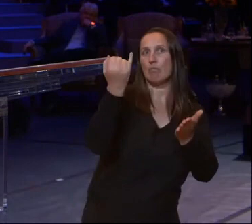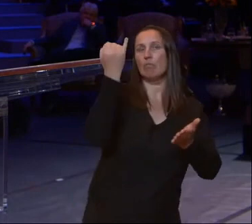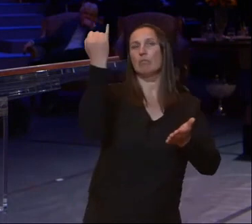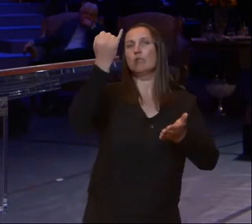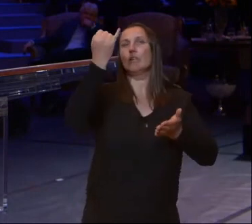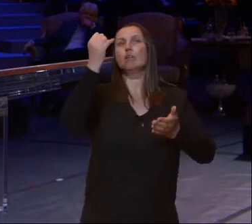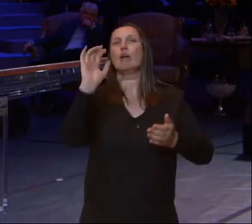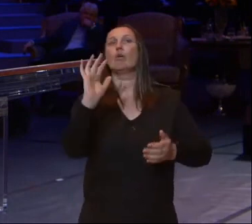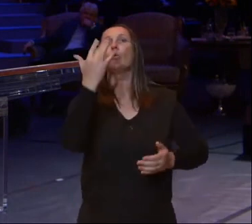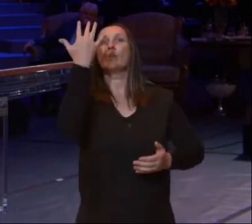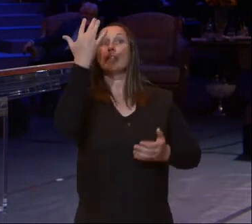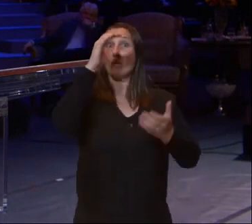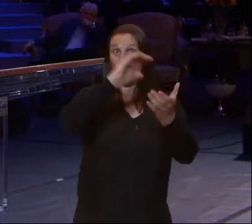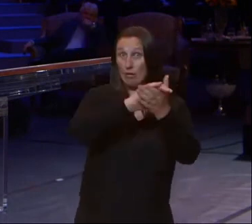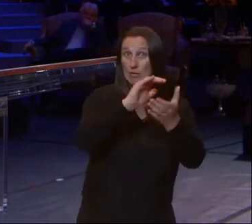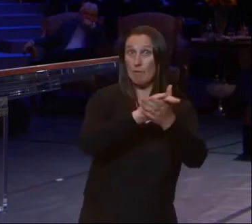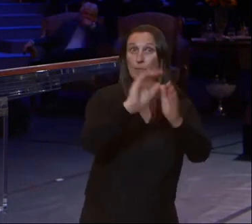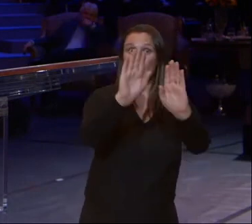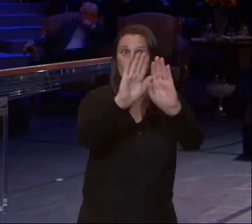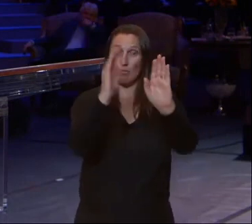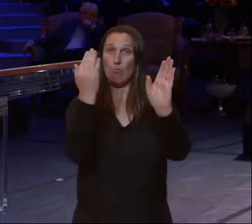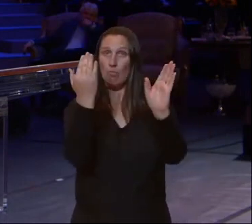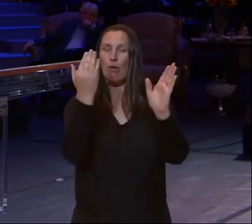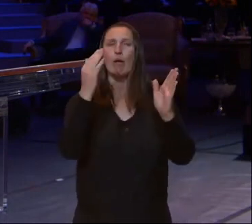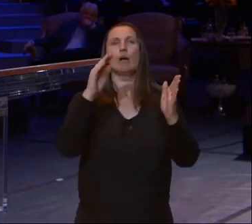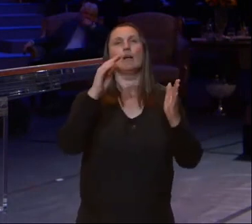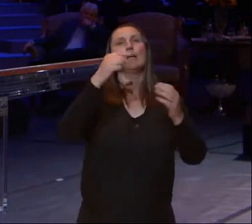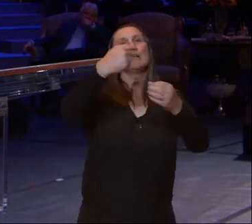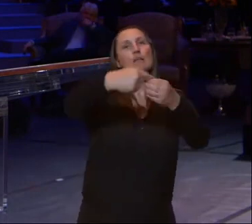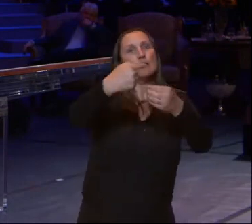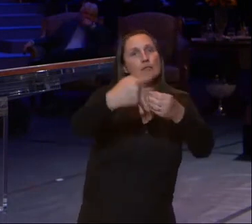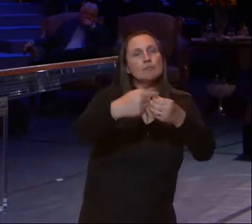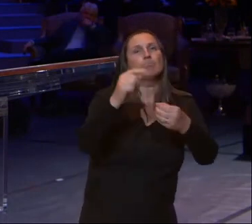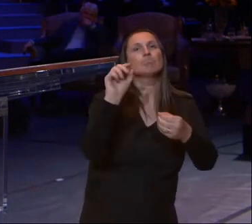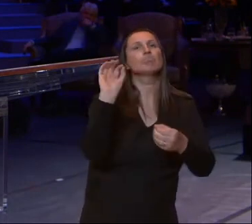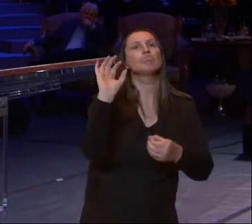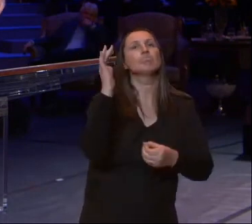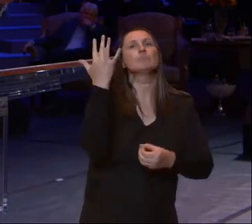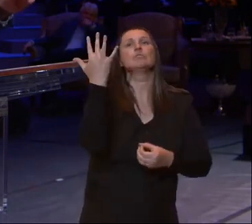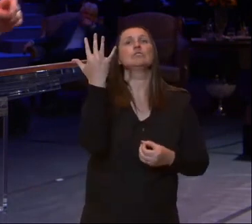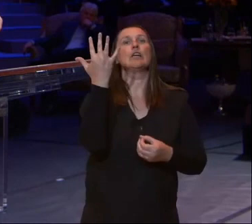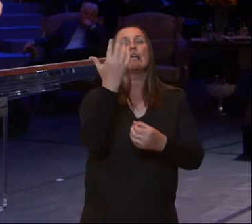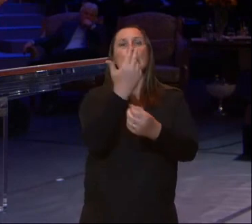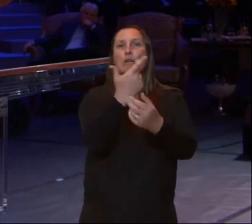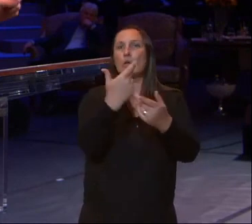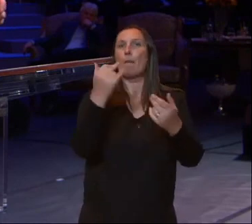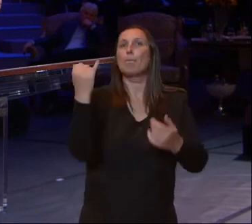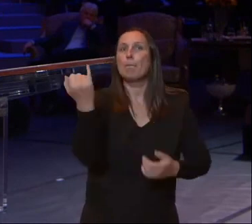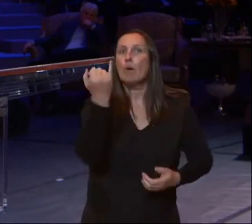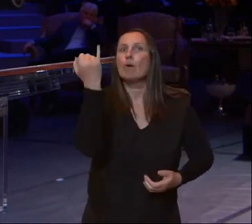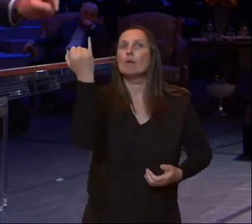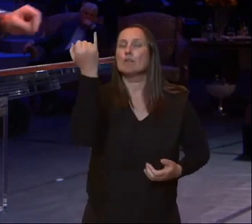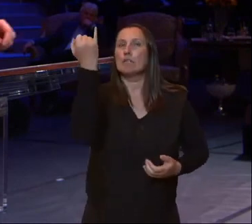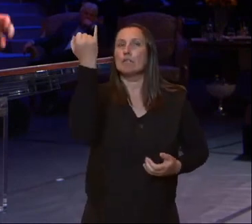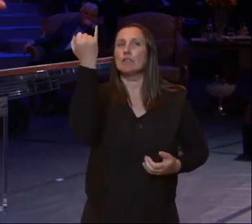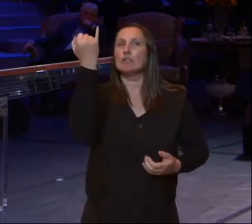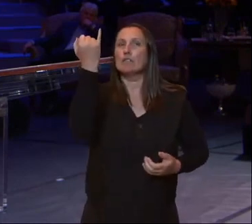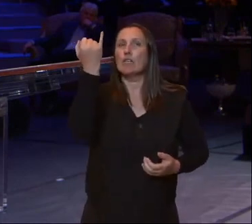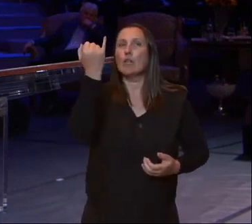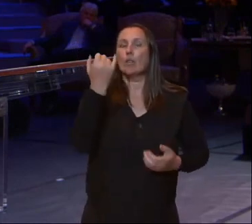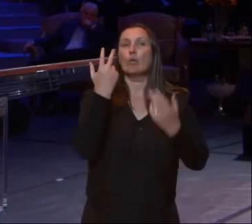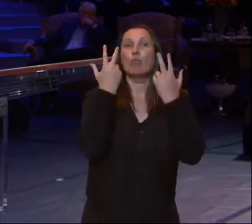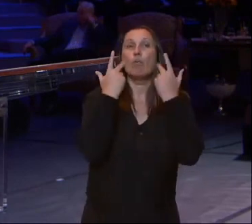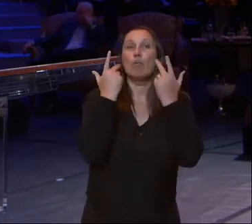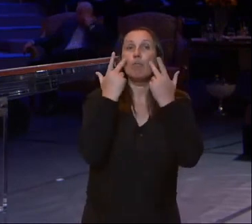aconteciam alguns casamentos, era na porta da cidade que normalmente a viúva, nos